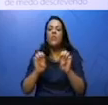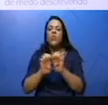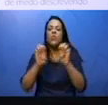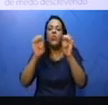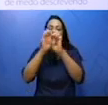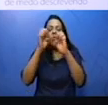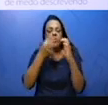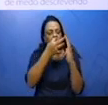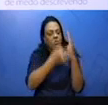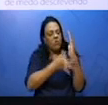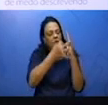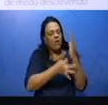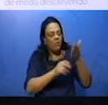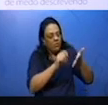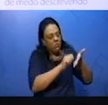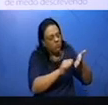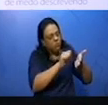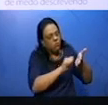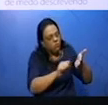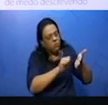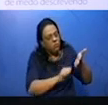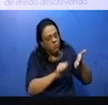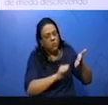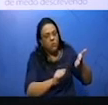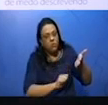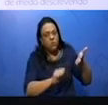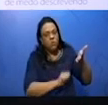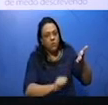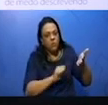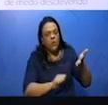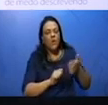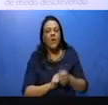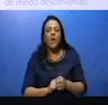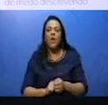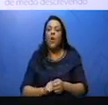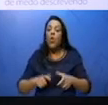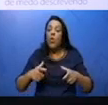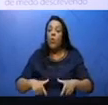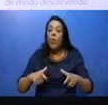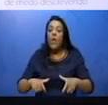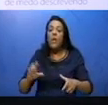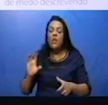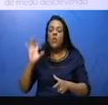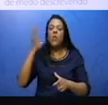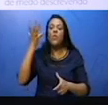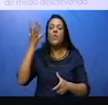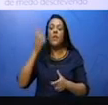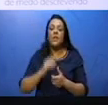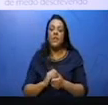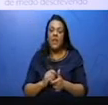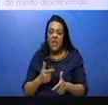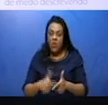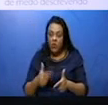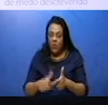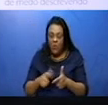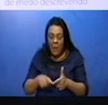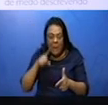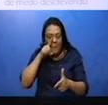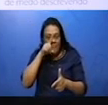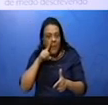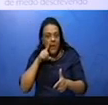nosso desenvolvimento do conflito, onde tudo vai acontecer. O problema vai se tornando cada vez mais ameaçador